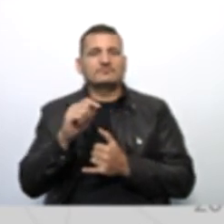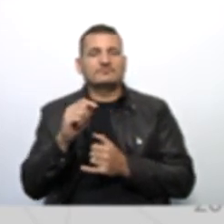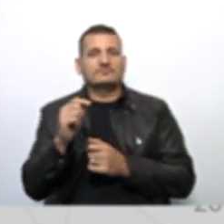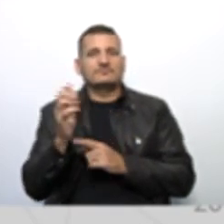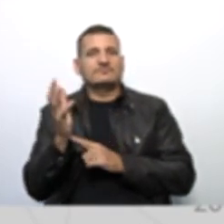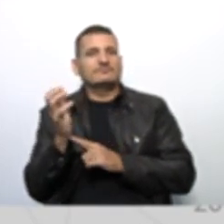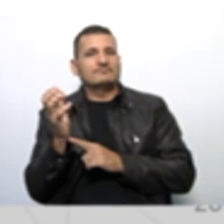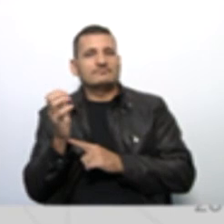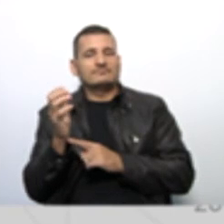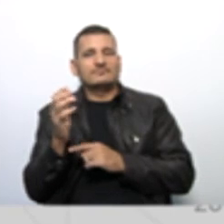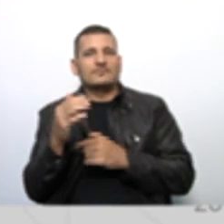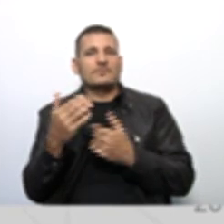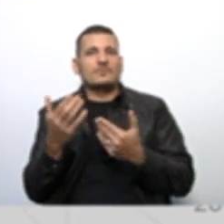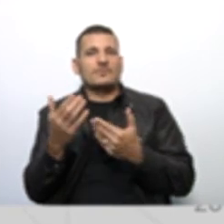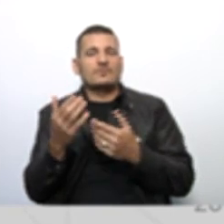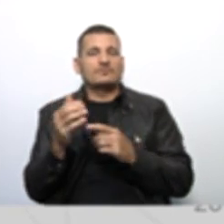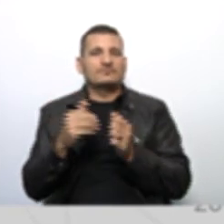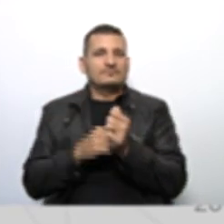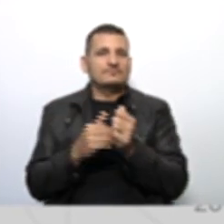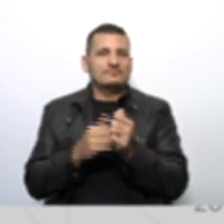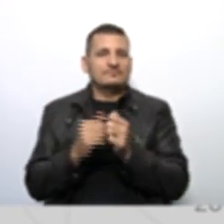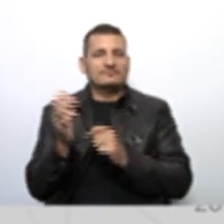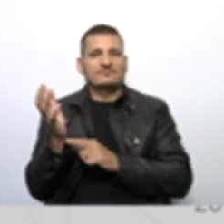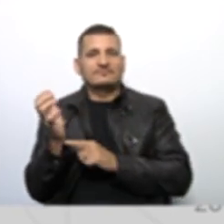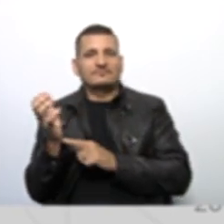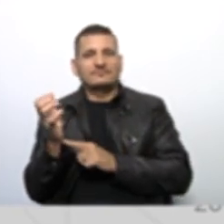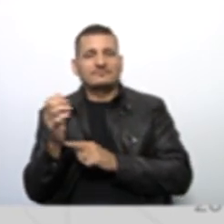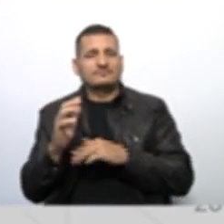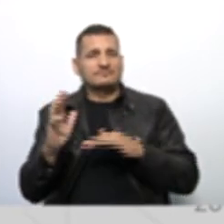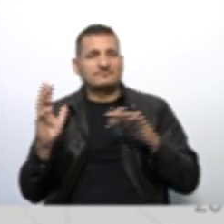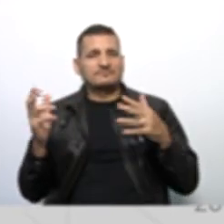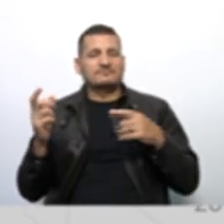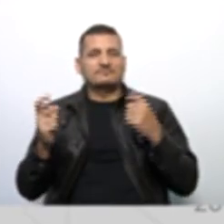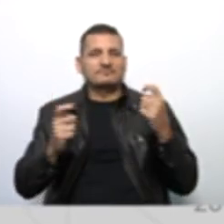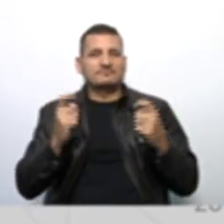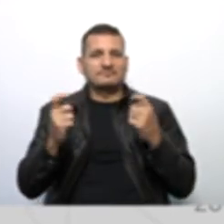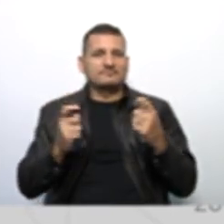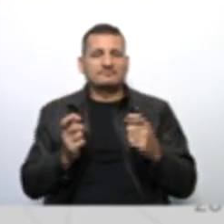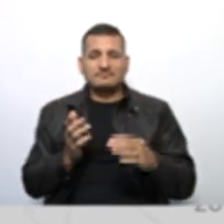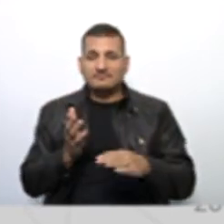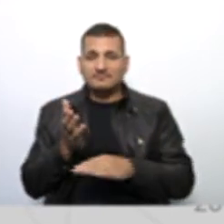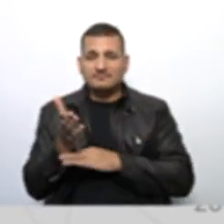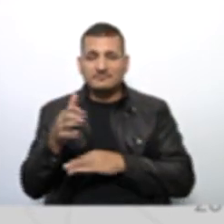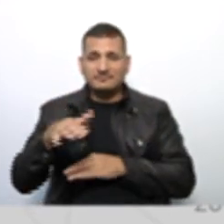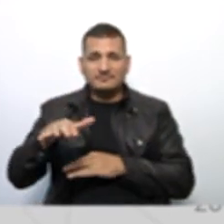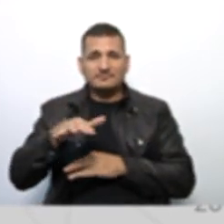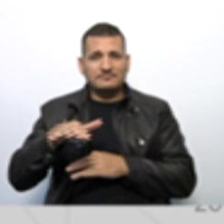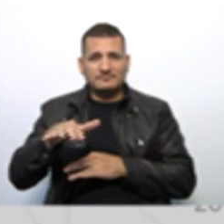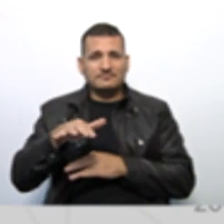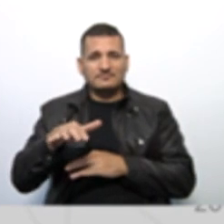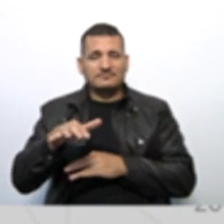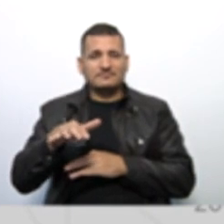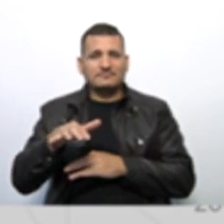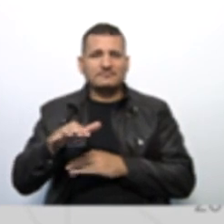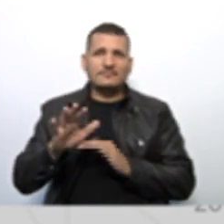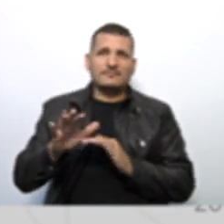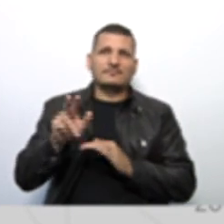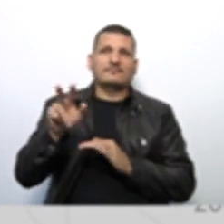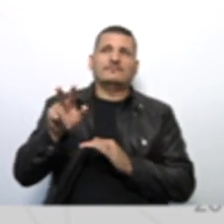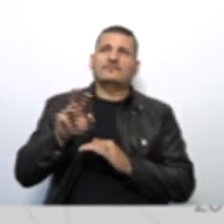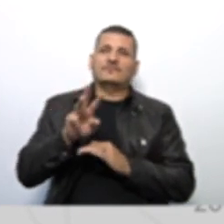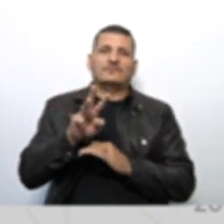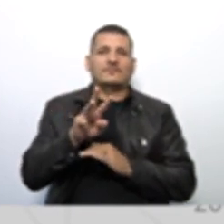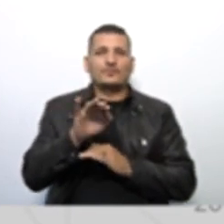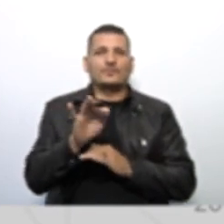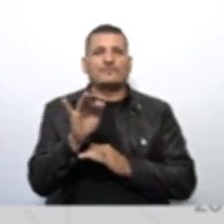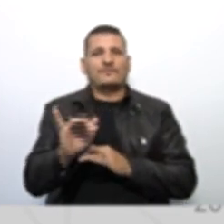Exato, com a senha. Todo mundo fica preocupado, né, quando chega no ambiente tem lá a notificação, opa, uma rede de